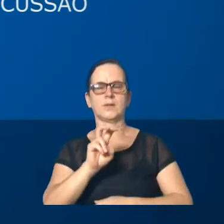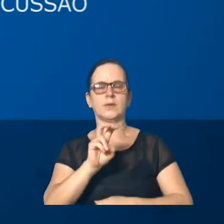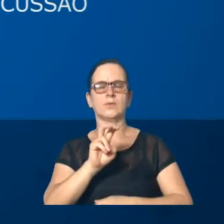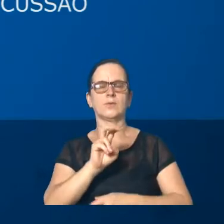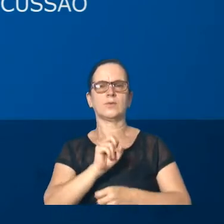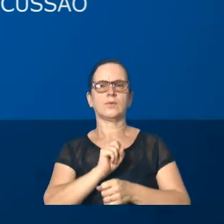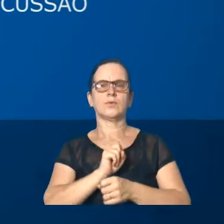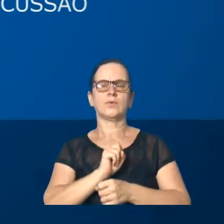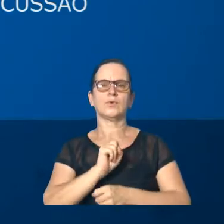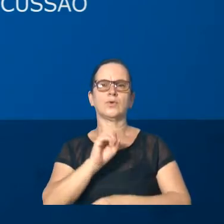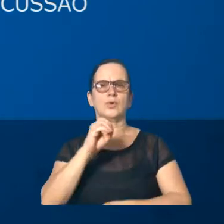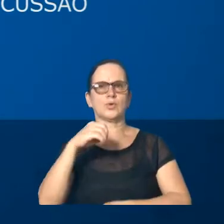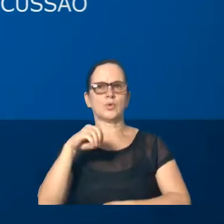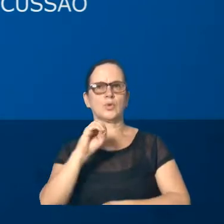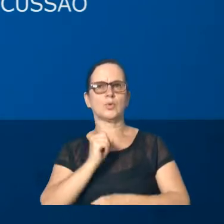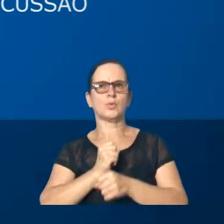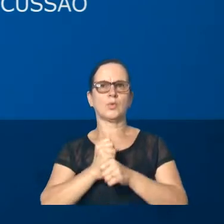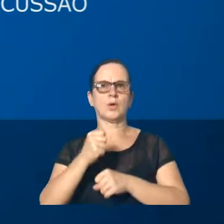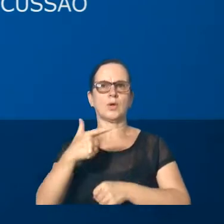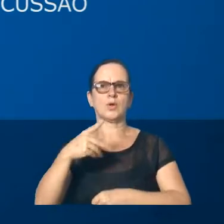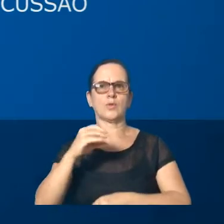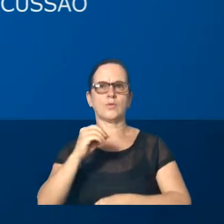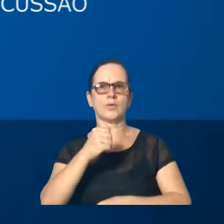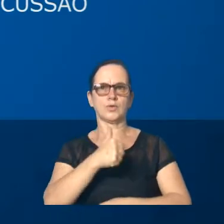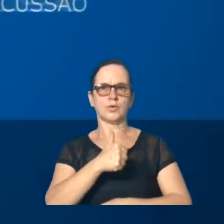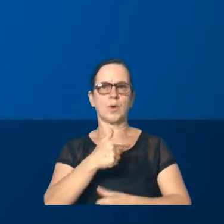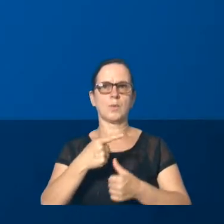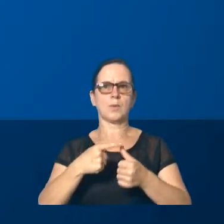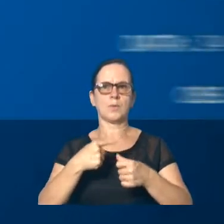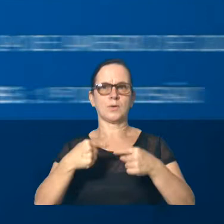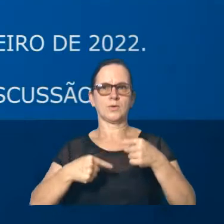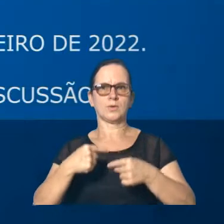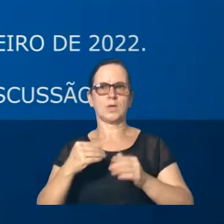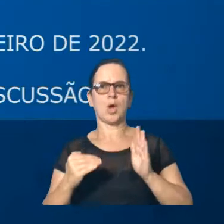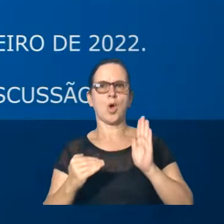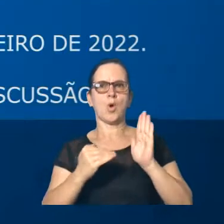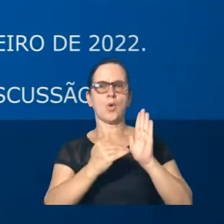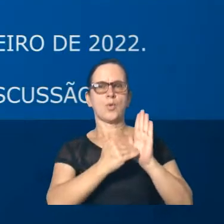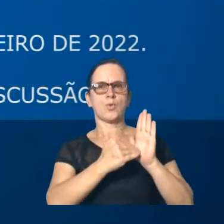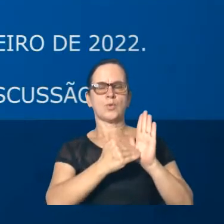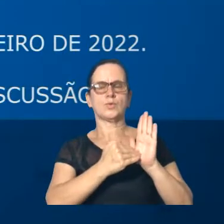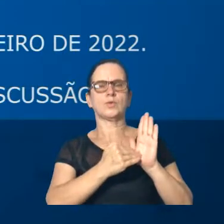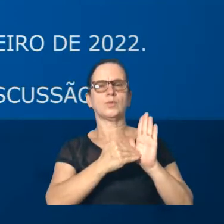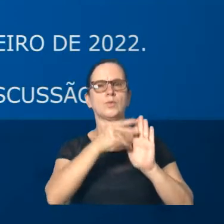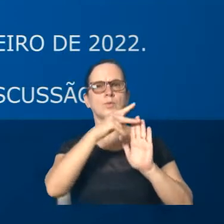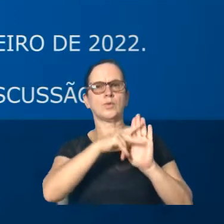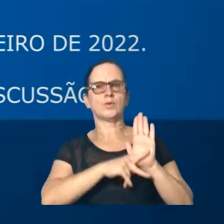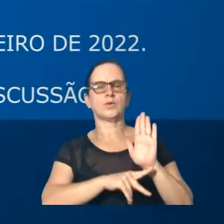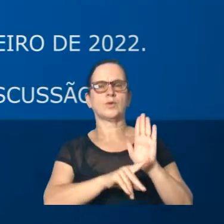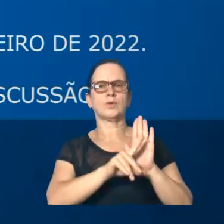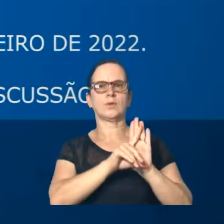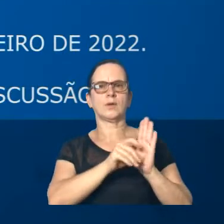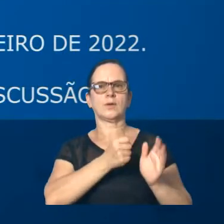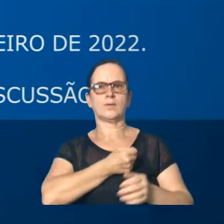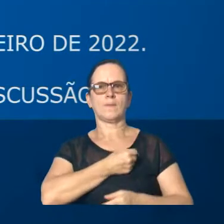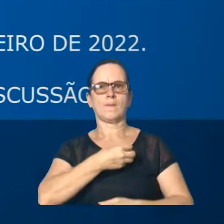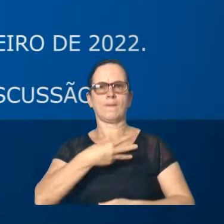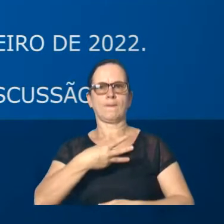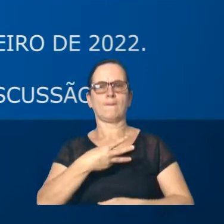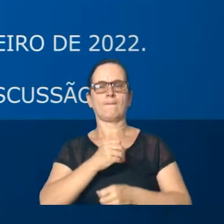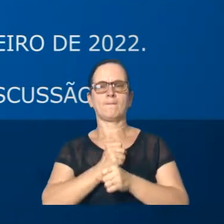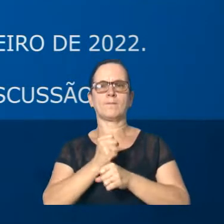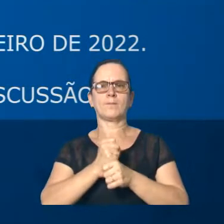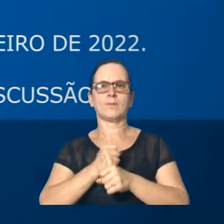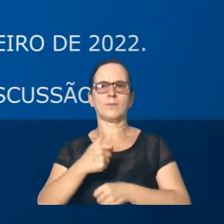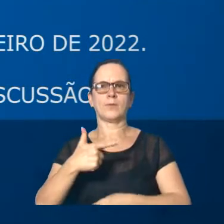outubro de 2021 e está em primeira discussão. O último item é o projeto de lei de número 3/2022,